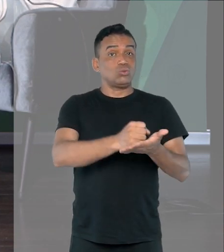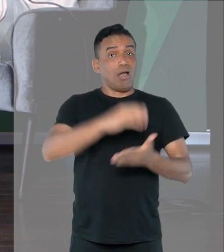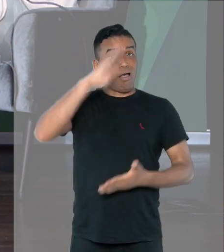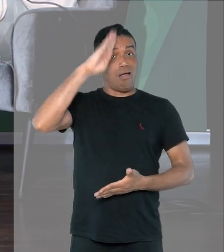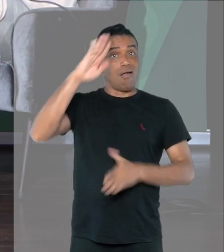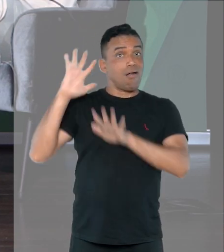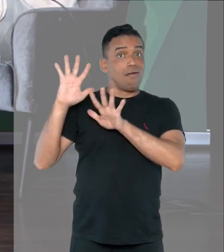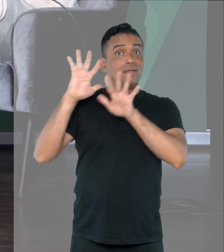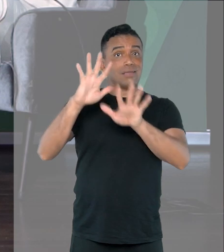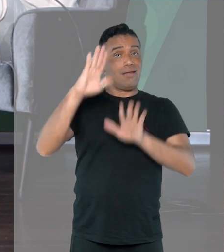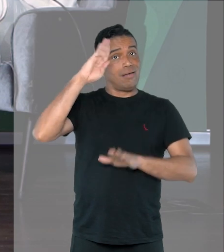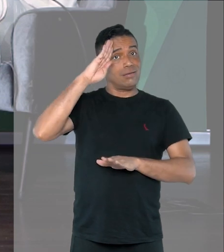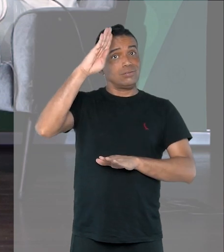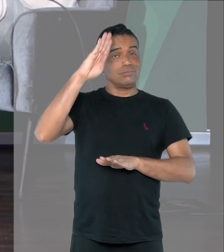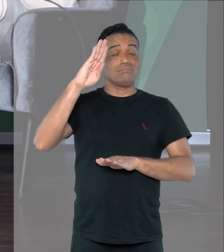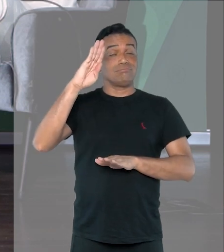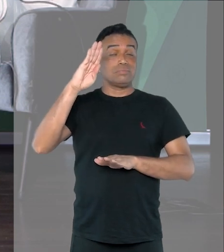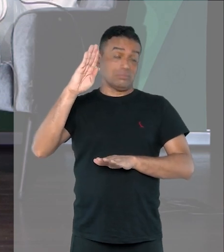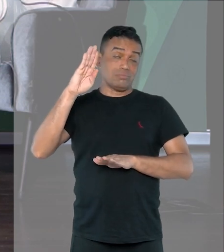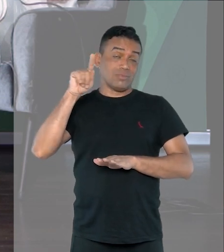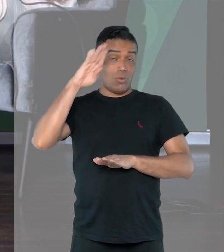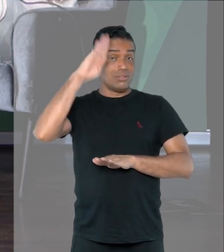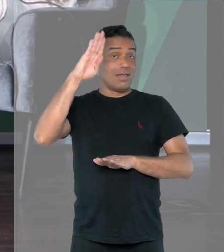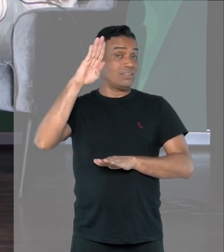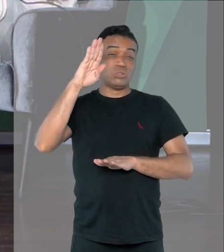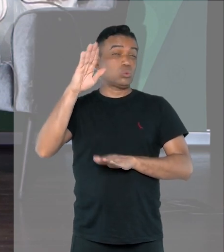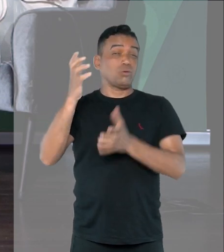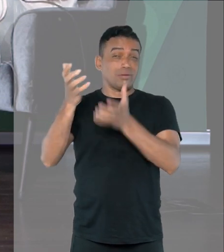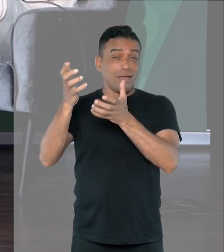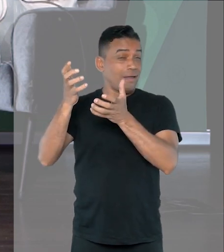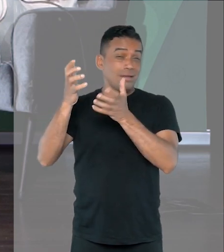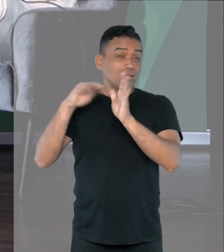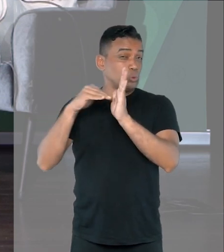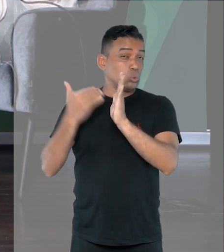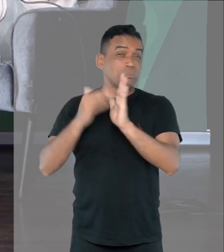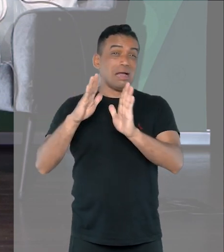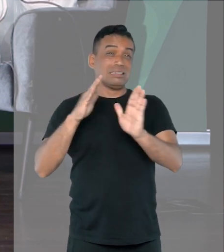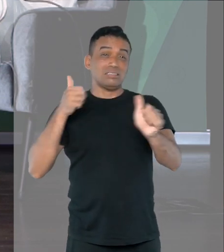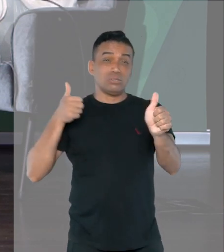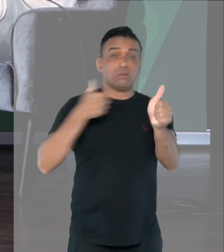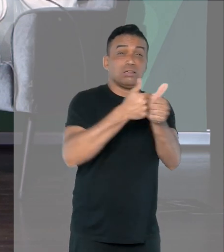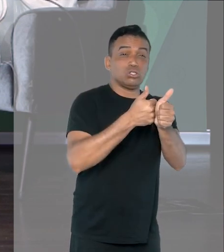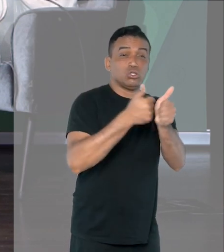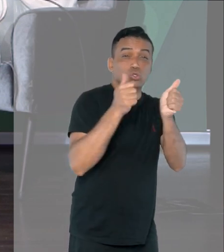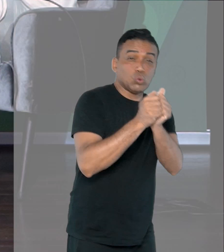Exército, nesse momento, quer tudo menos proximidade com a família imperial,